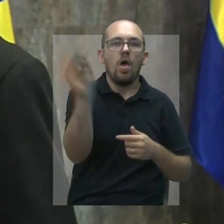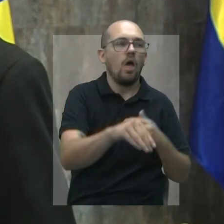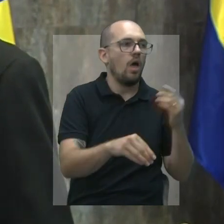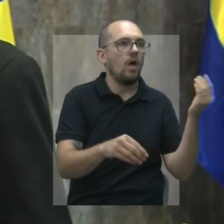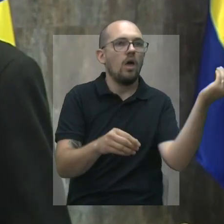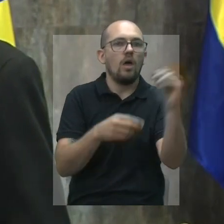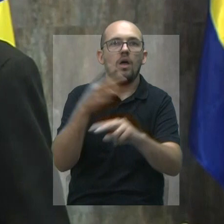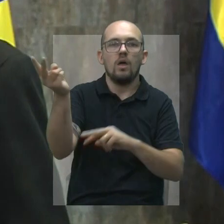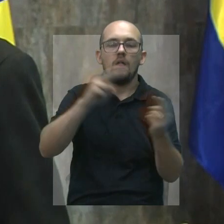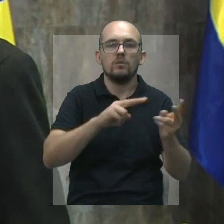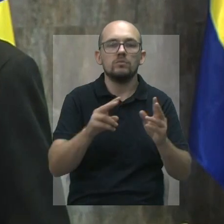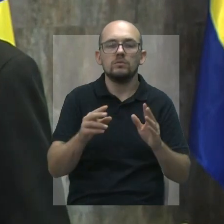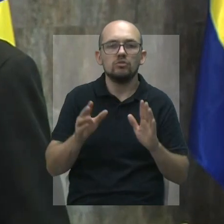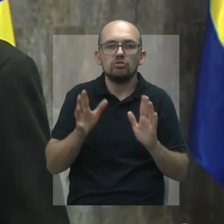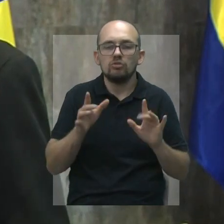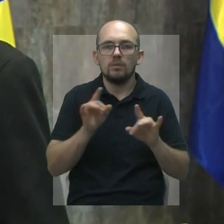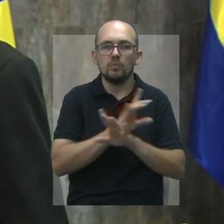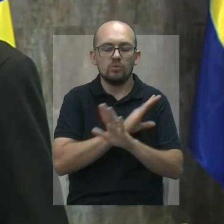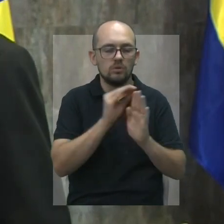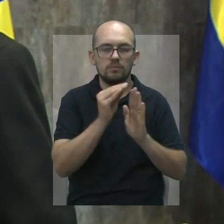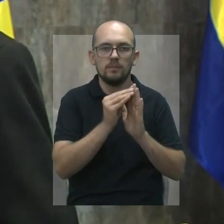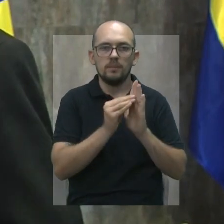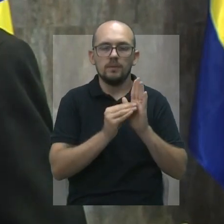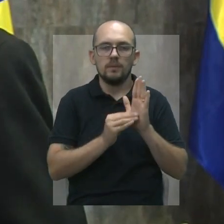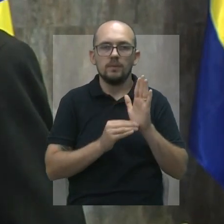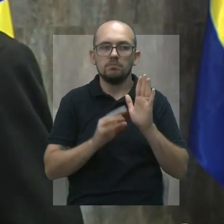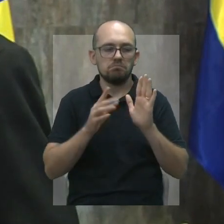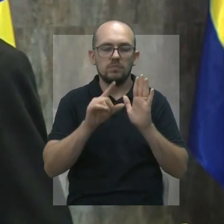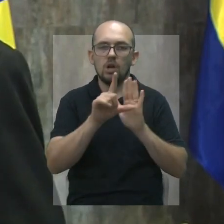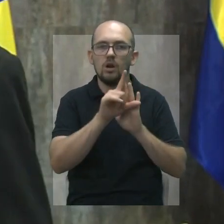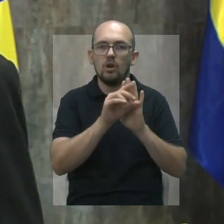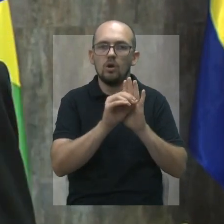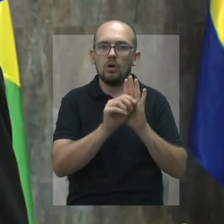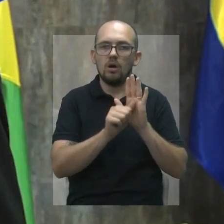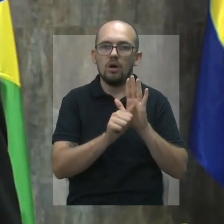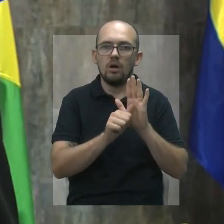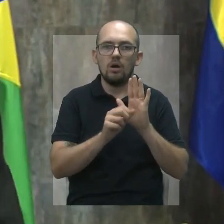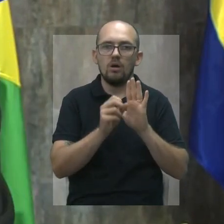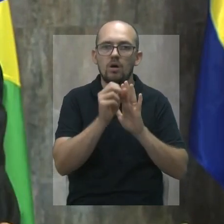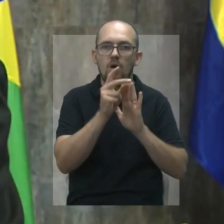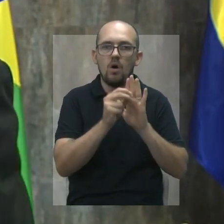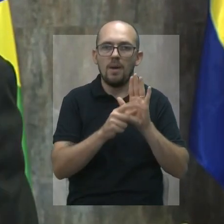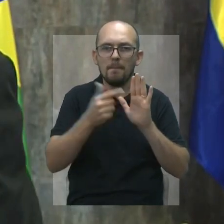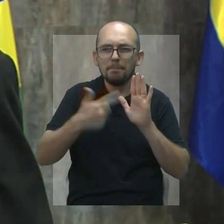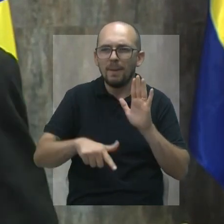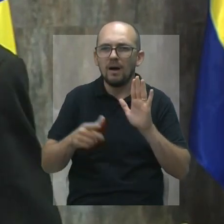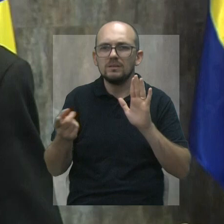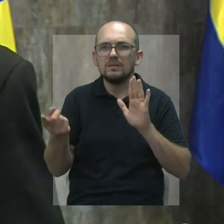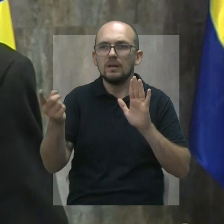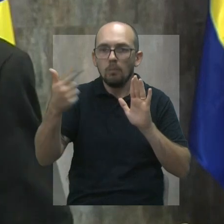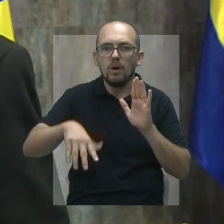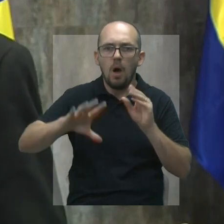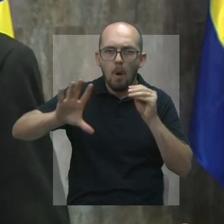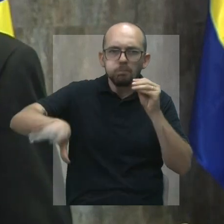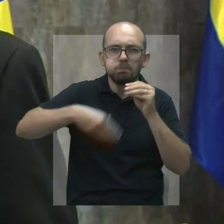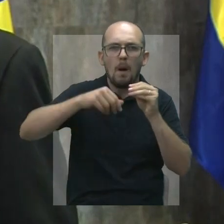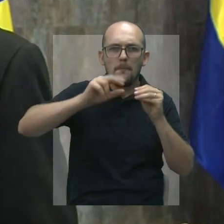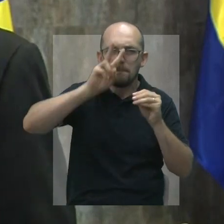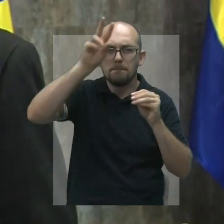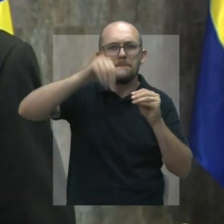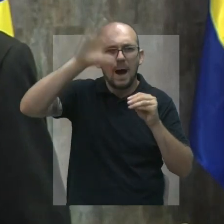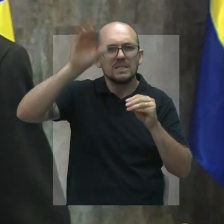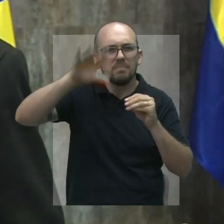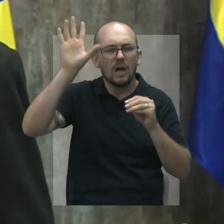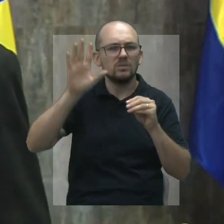uma outra peça da lei orçamentária para colocar mais ainda na pasta da saúde, que é uma